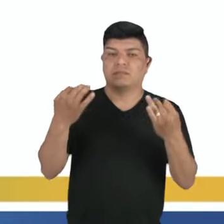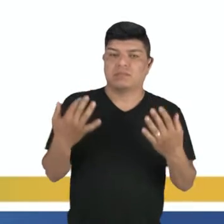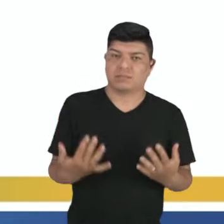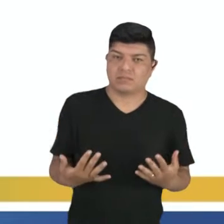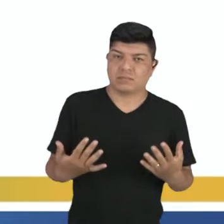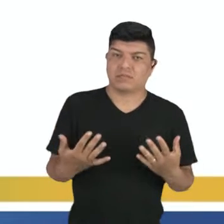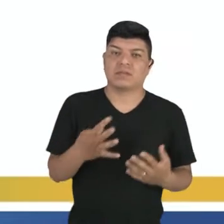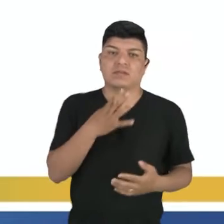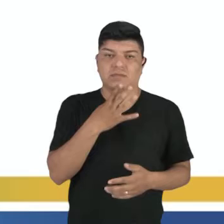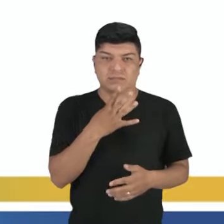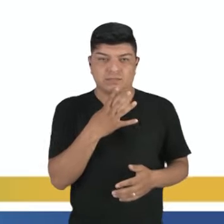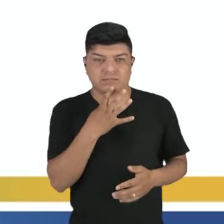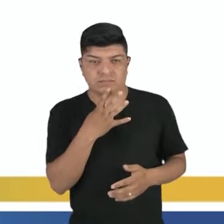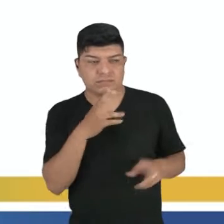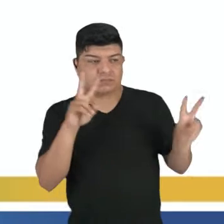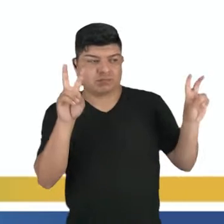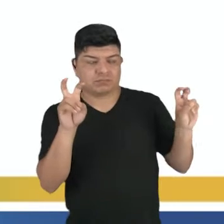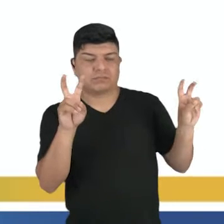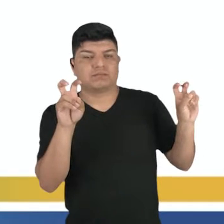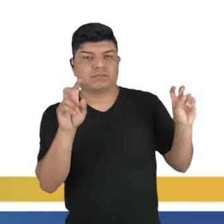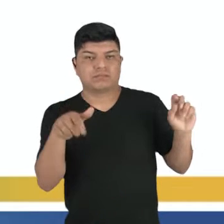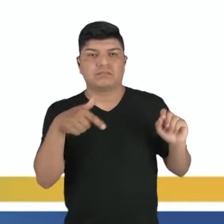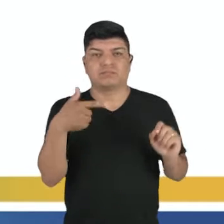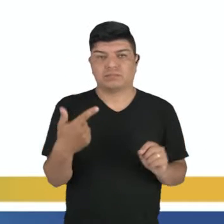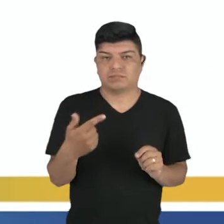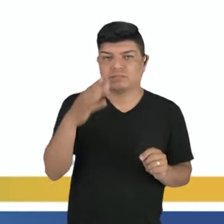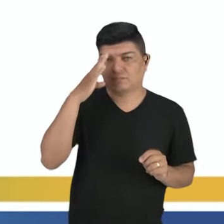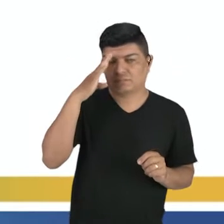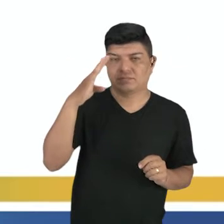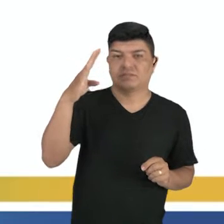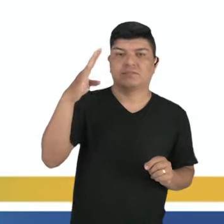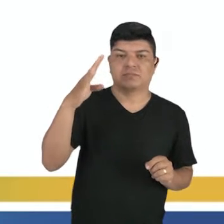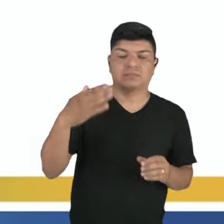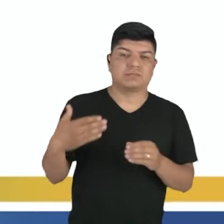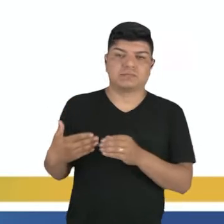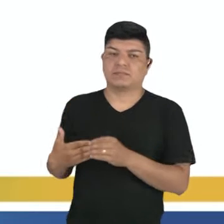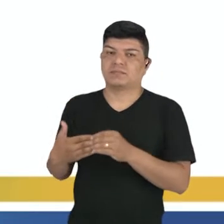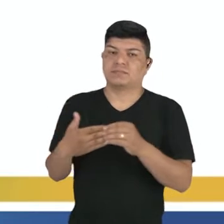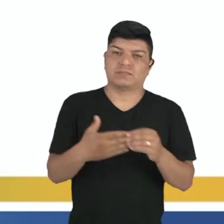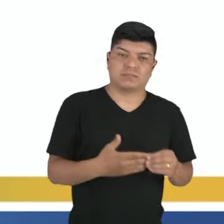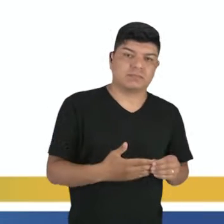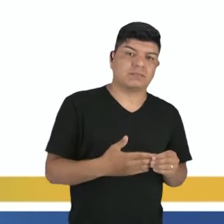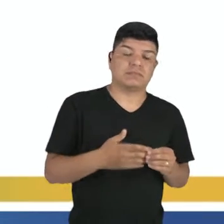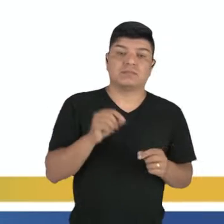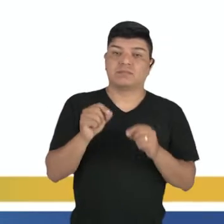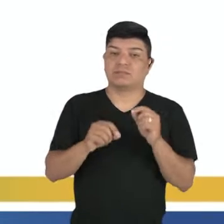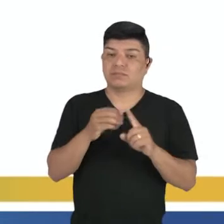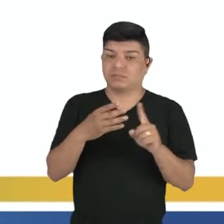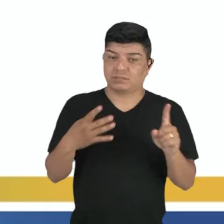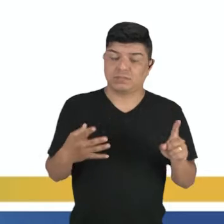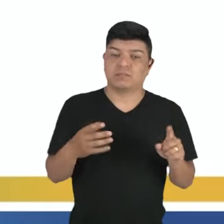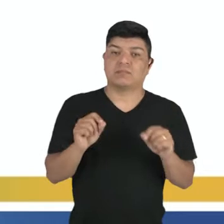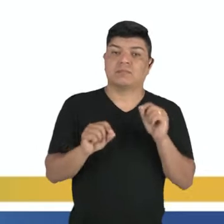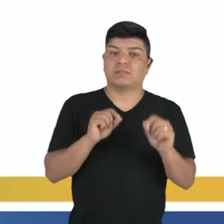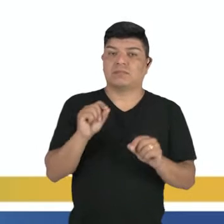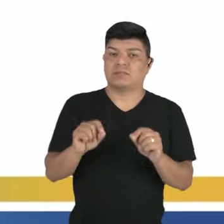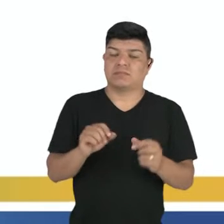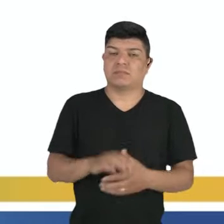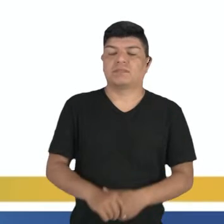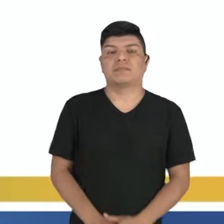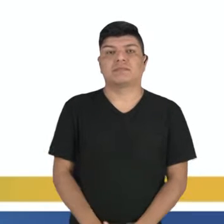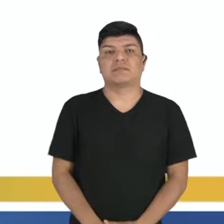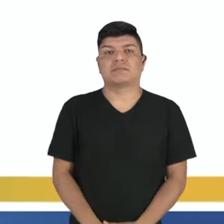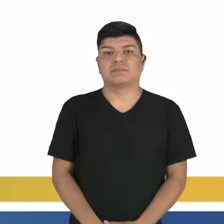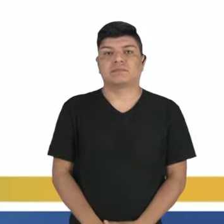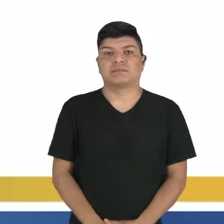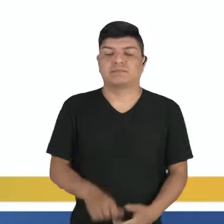que você conhece a respeito daquele tema e principalmente vai trazer argumentos, vai defender uma